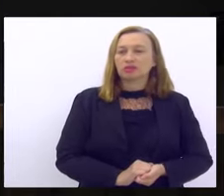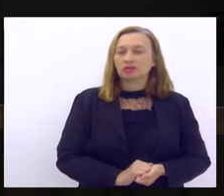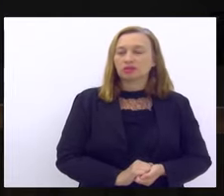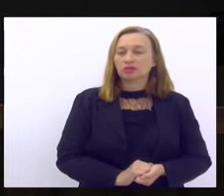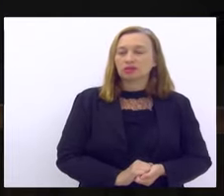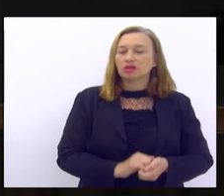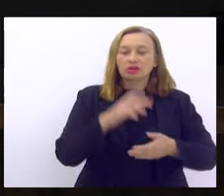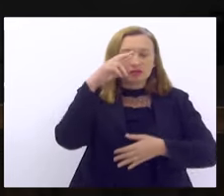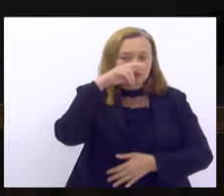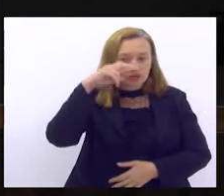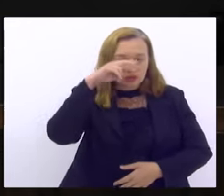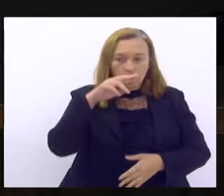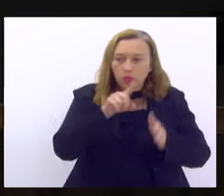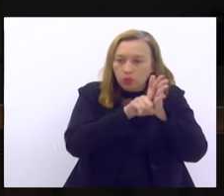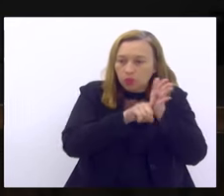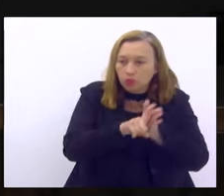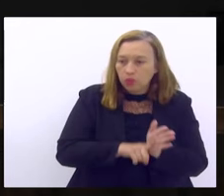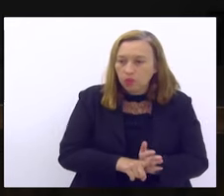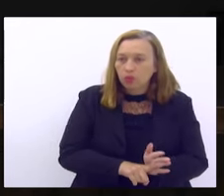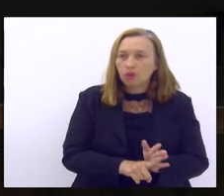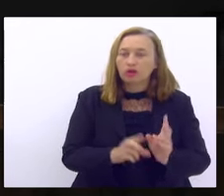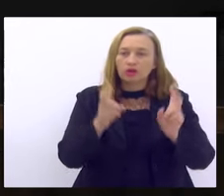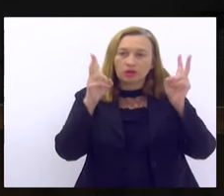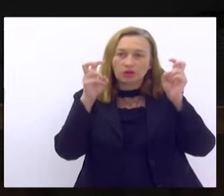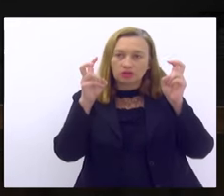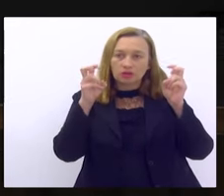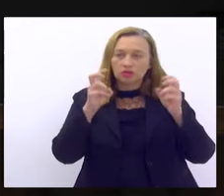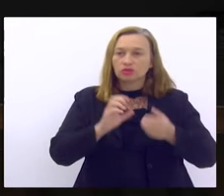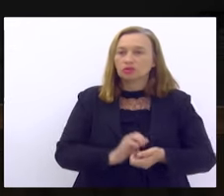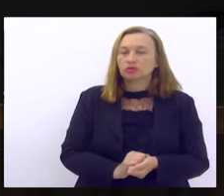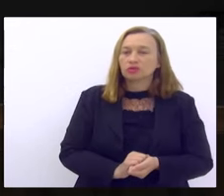para investigar e analisar casos específicos de